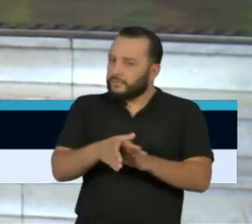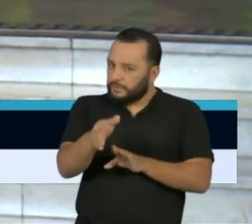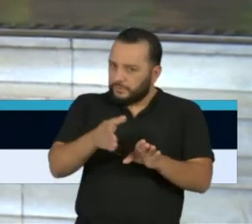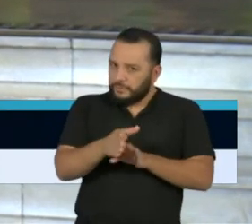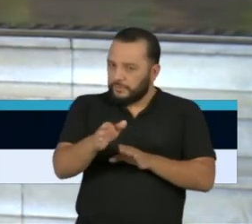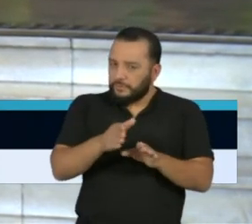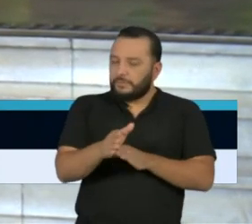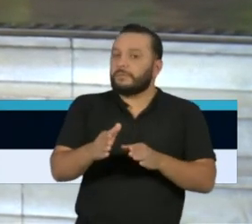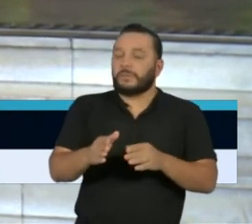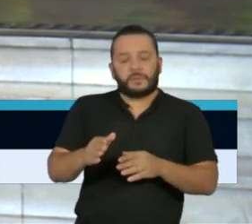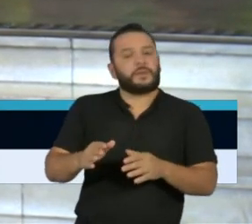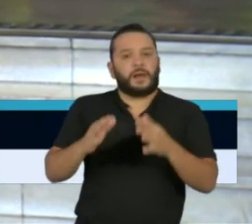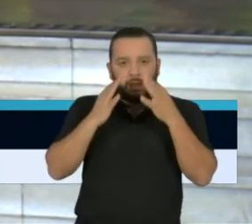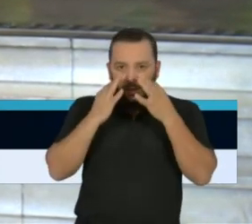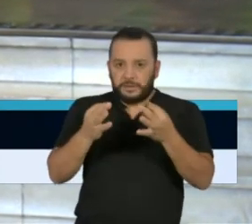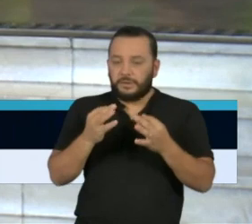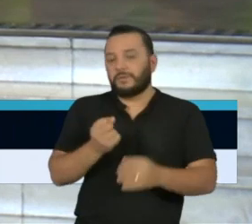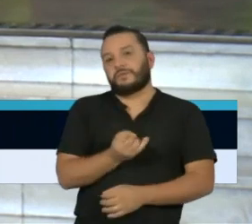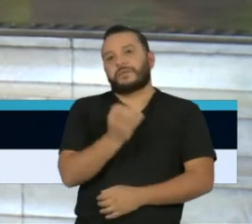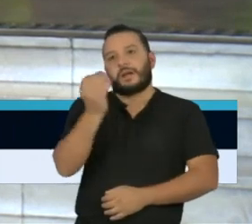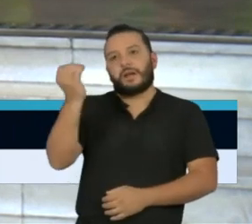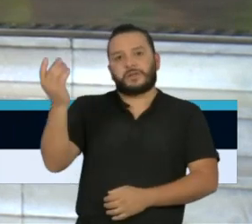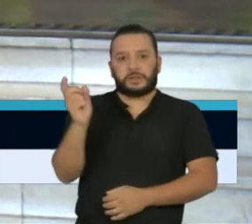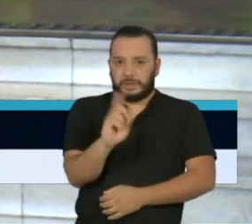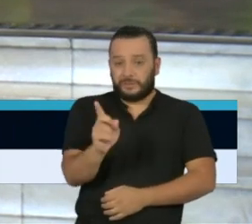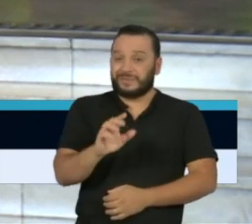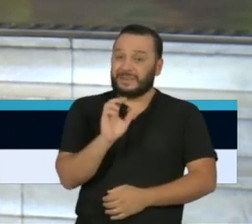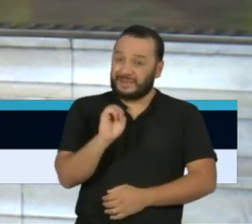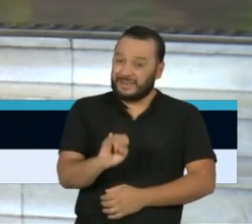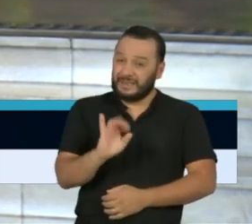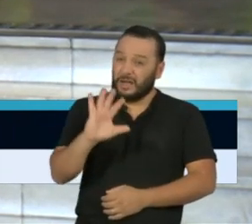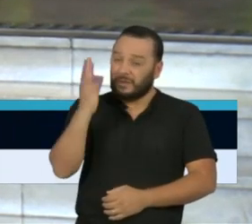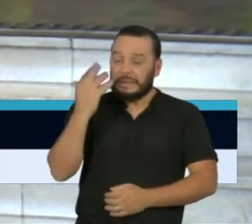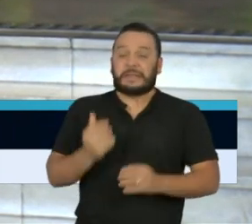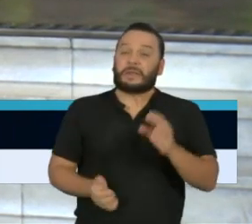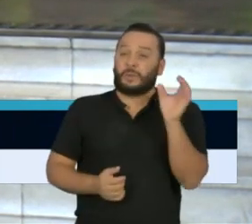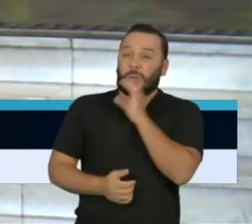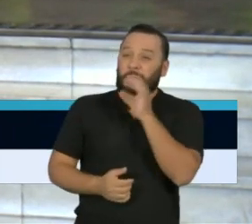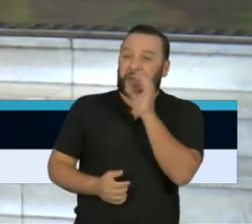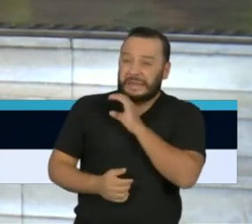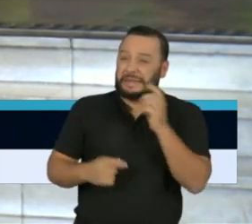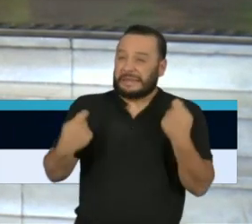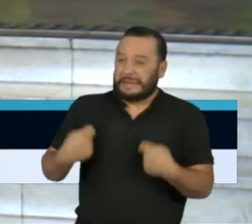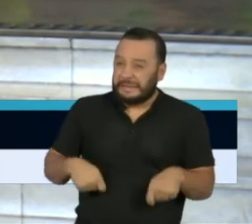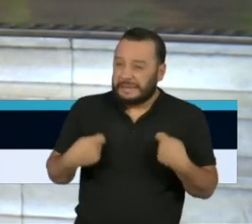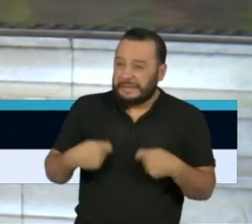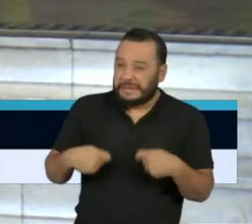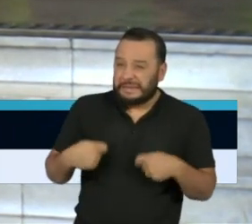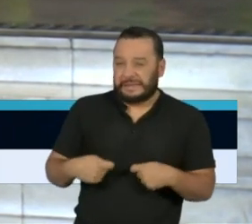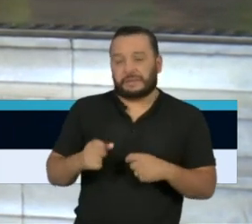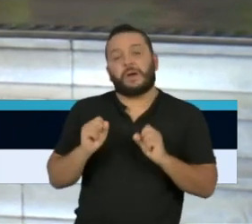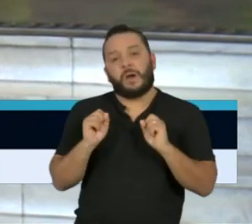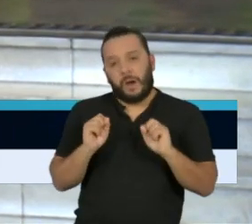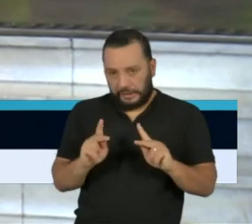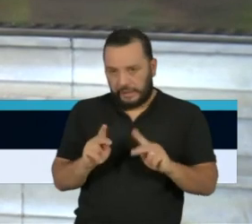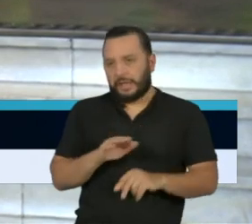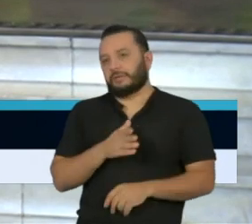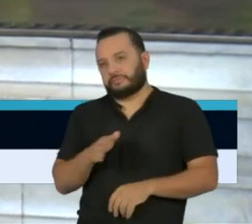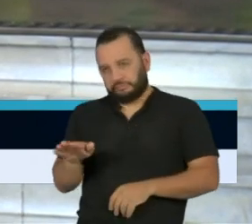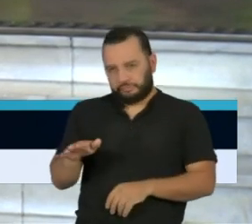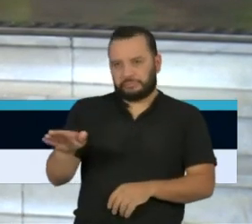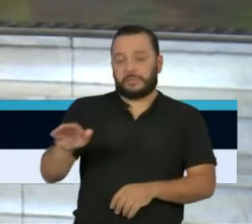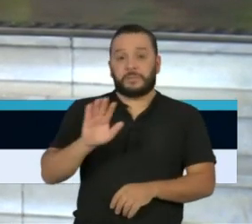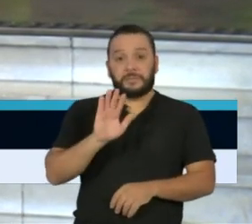recomendação, não viaje, exceto se tiver necessidade extrema. Fora disso, permaneça na